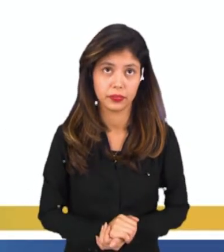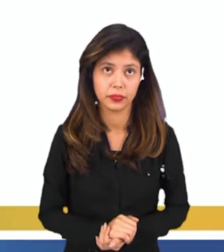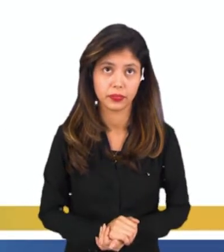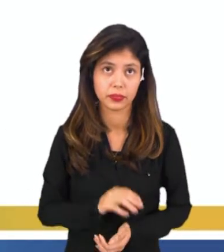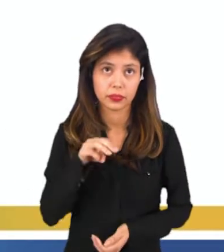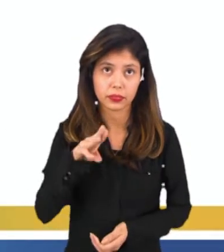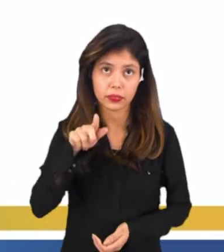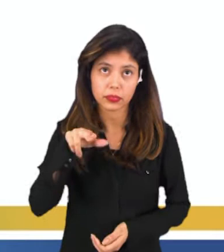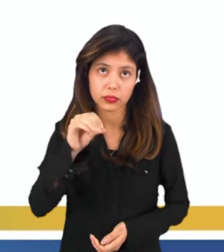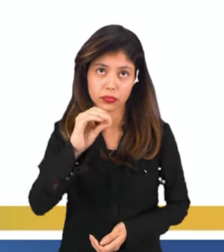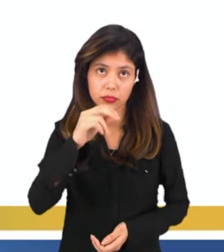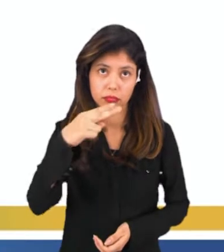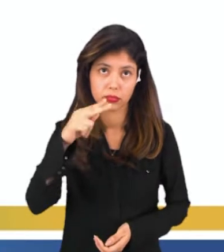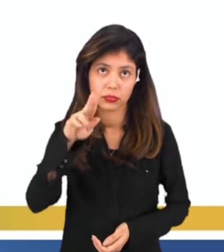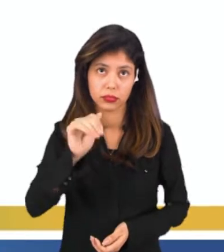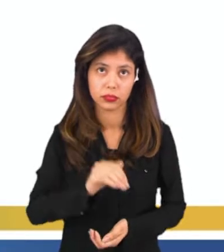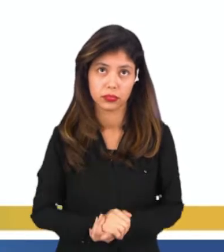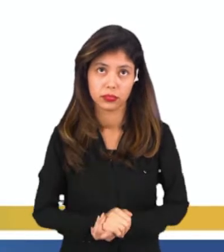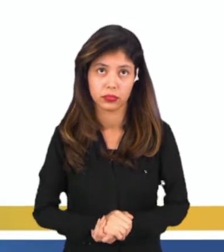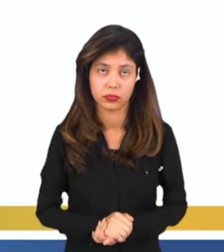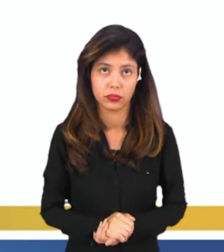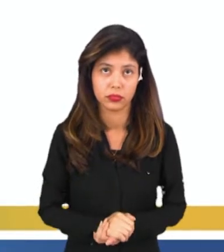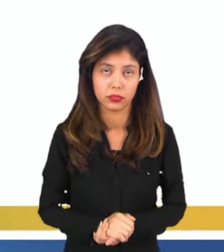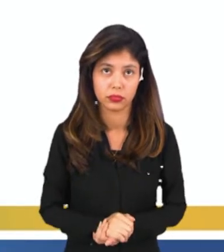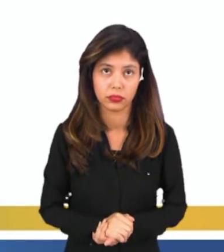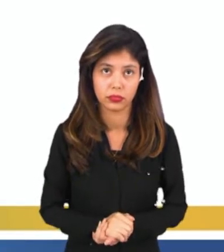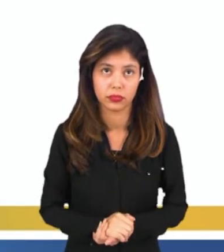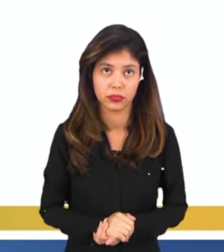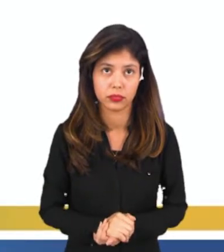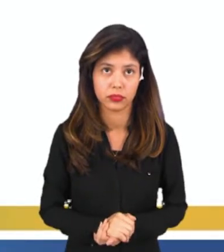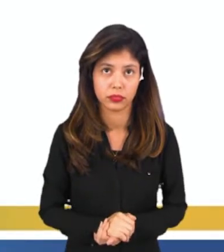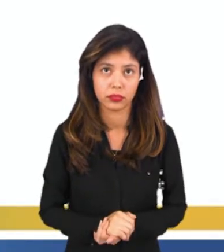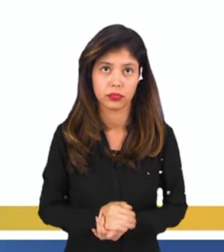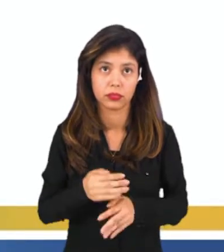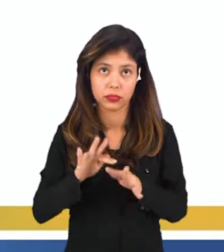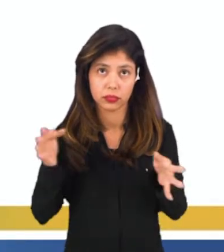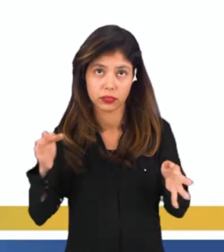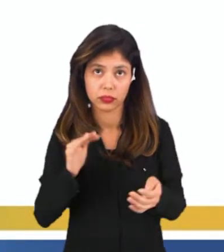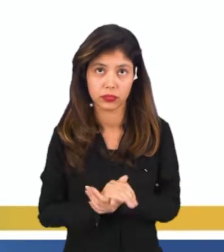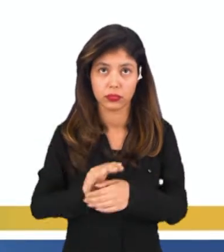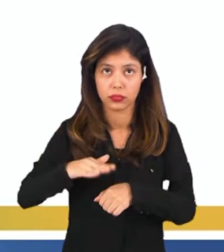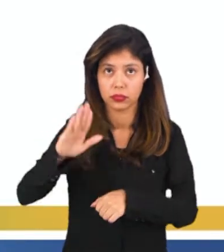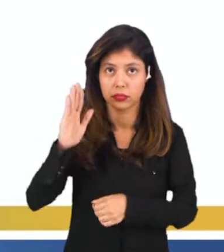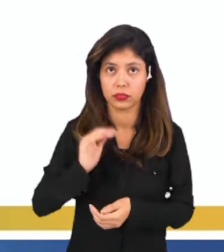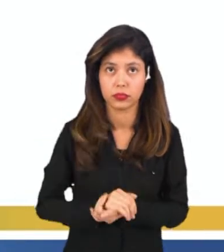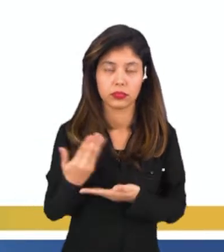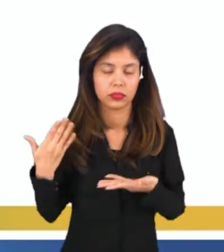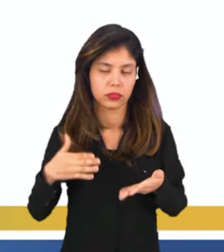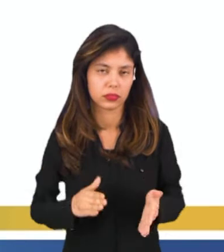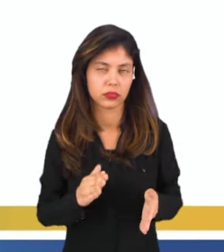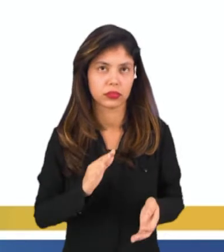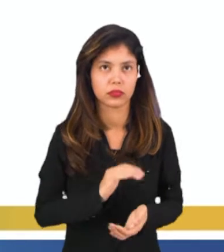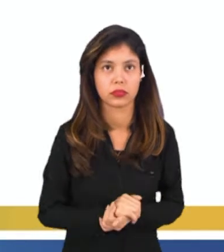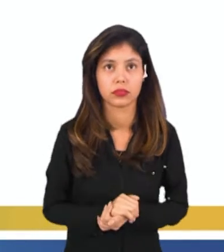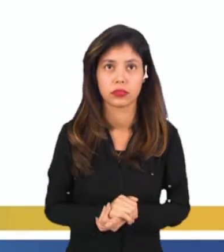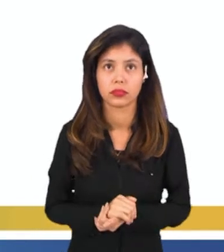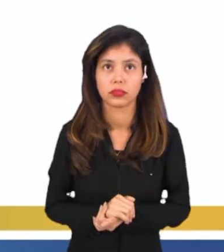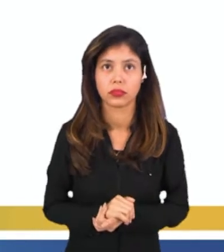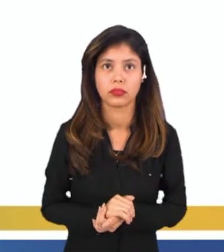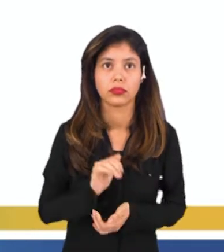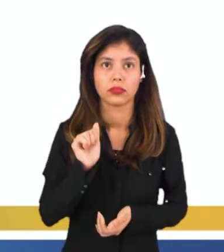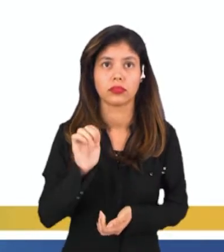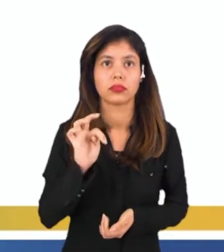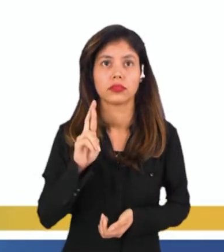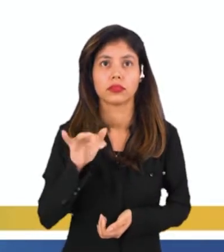Magnum opus, o sea, su frase máxima. Nací para nacer. Religión,